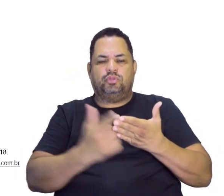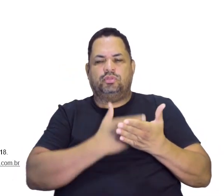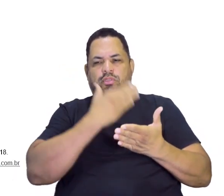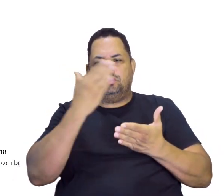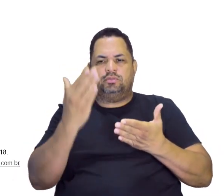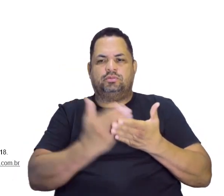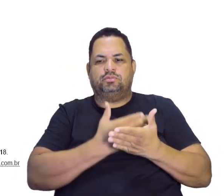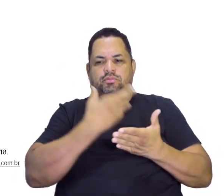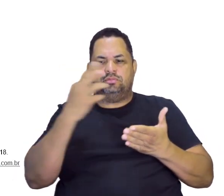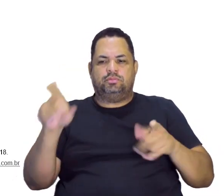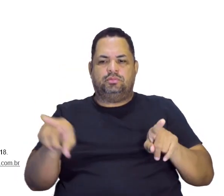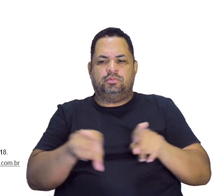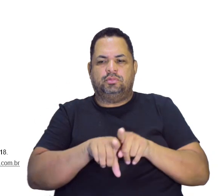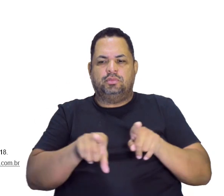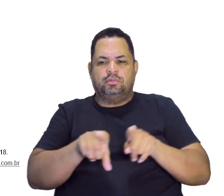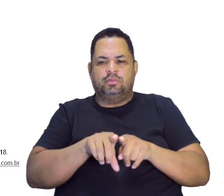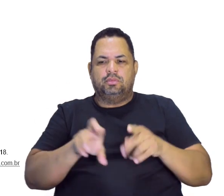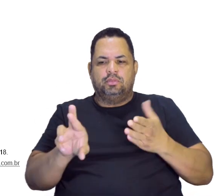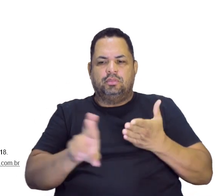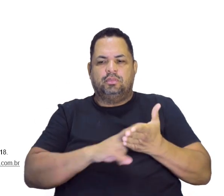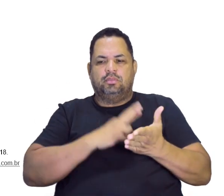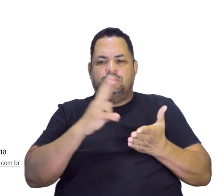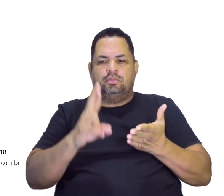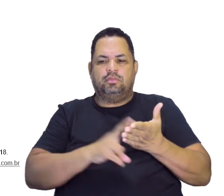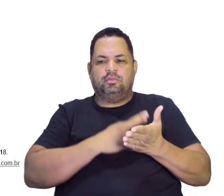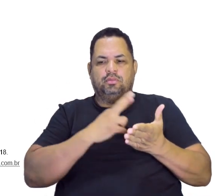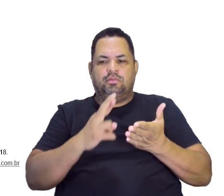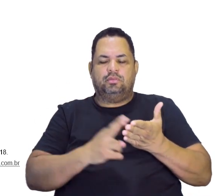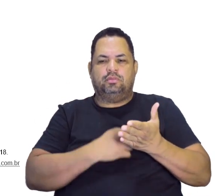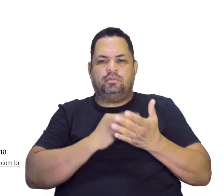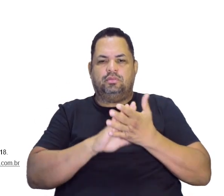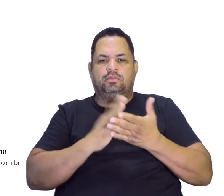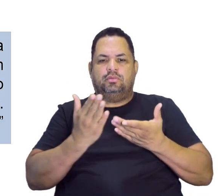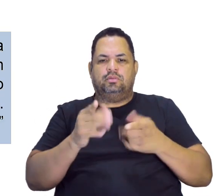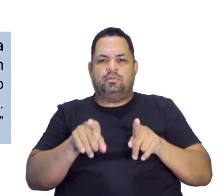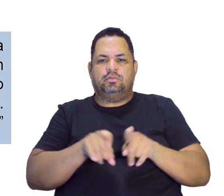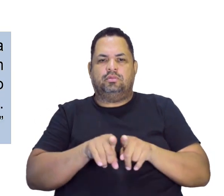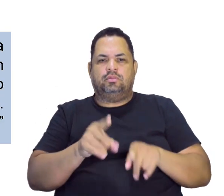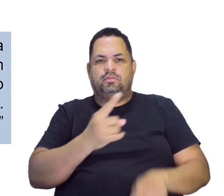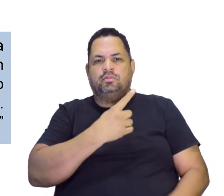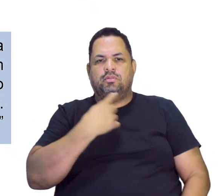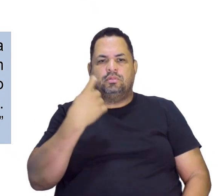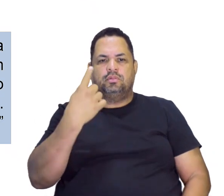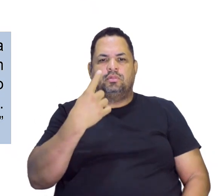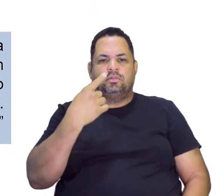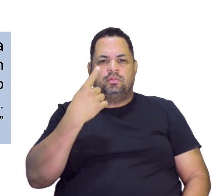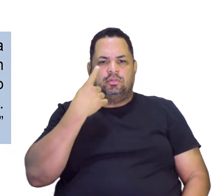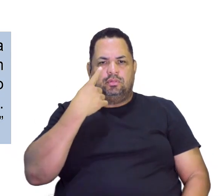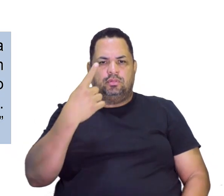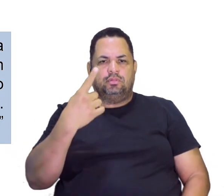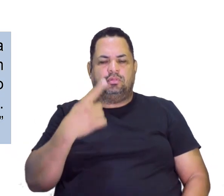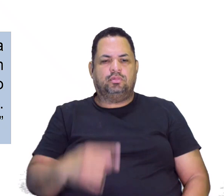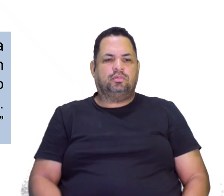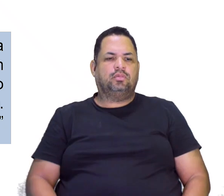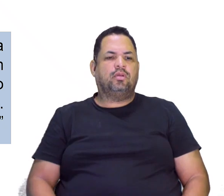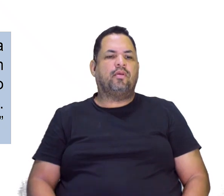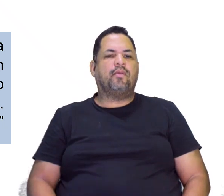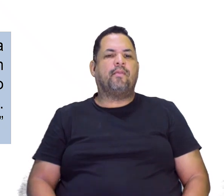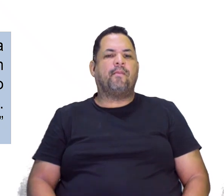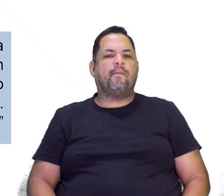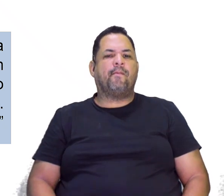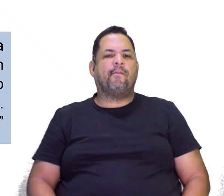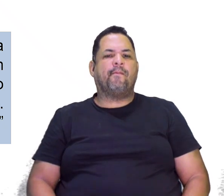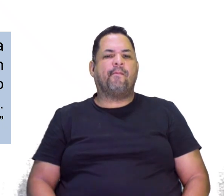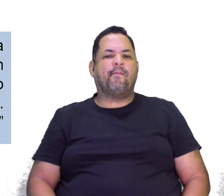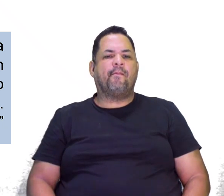dando sua opinião o tempo todo favorecendo né E aqui nós temos então um dos